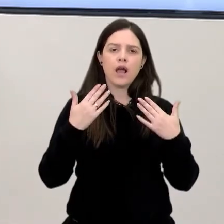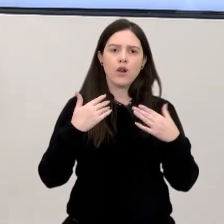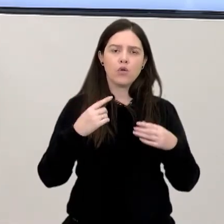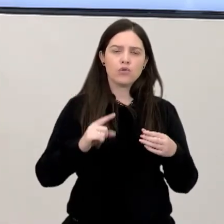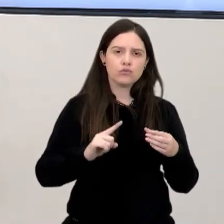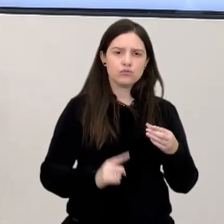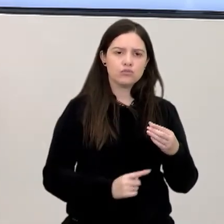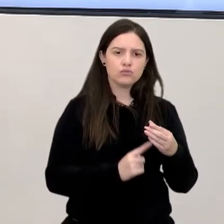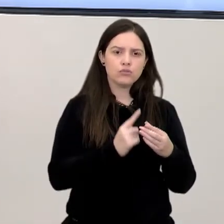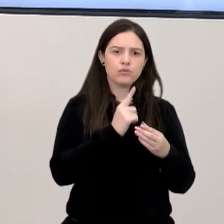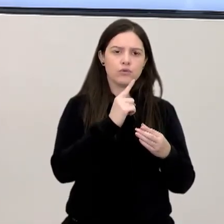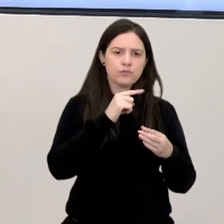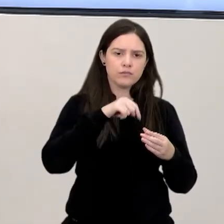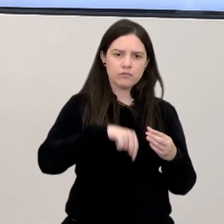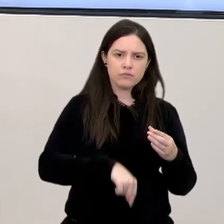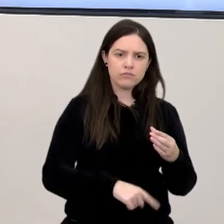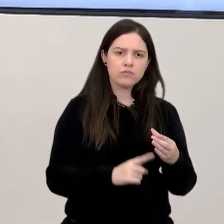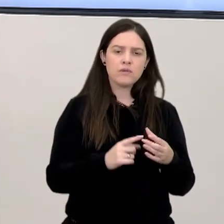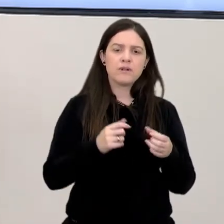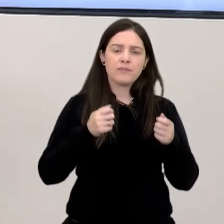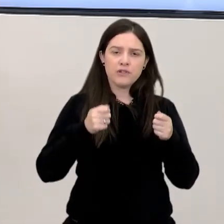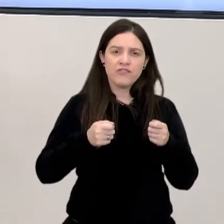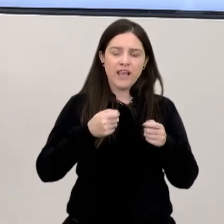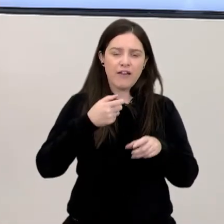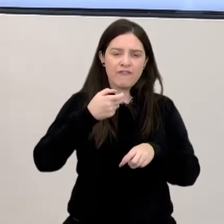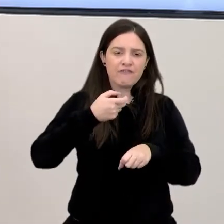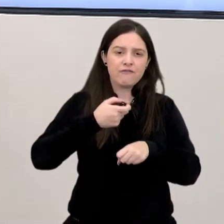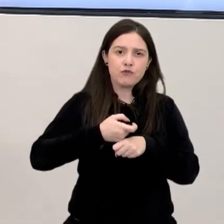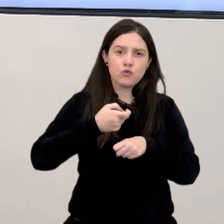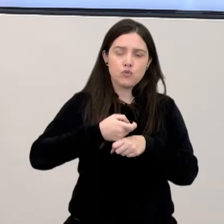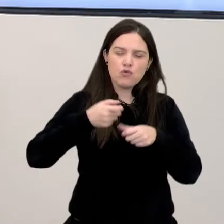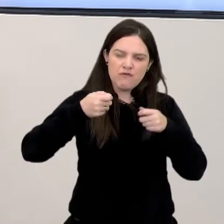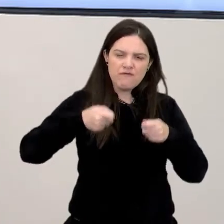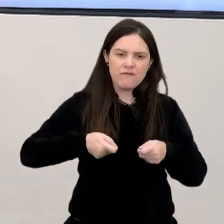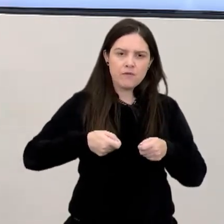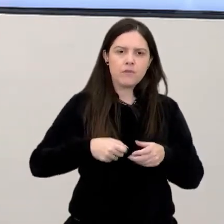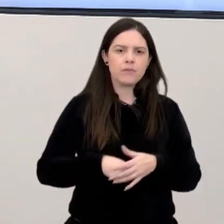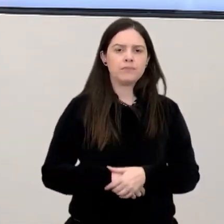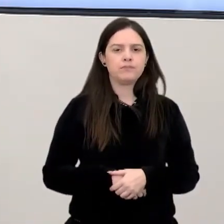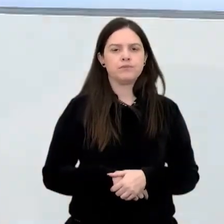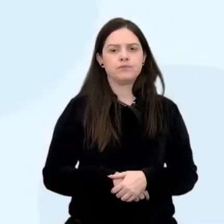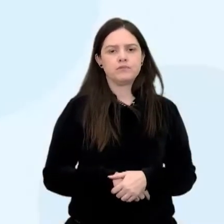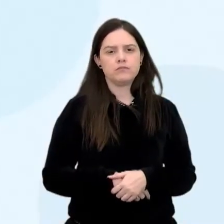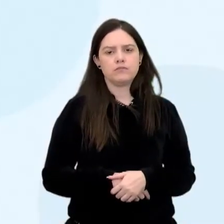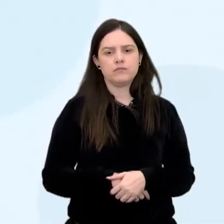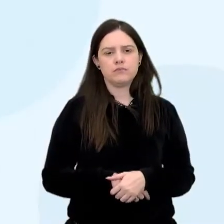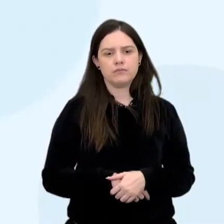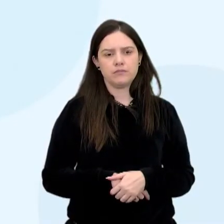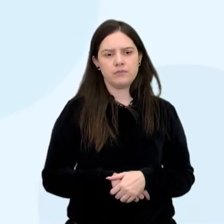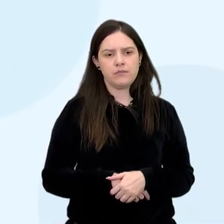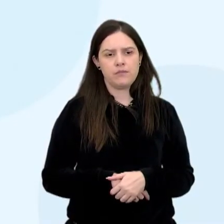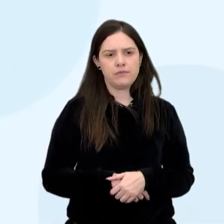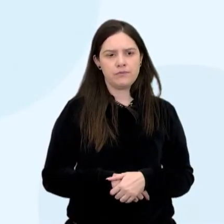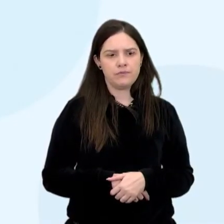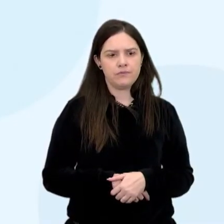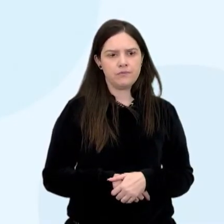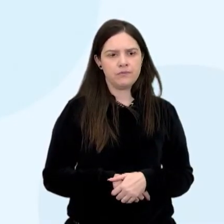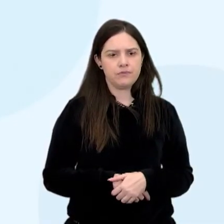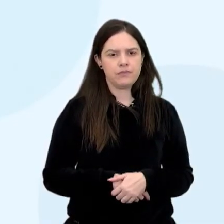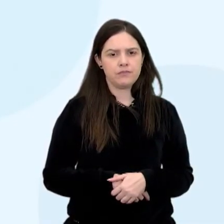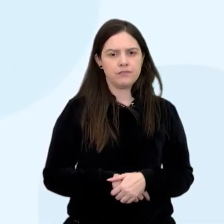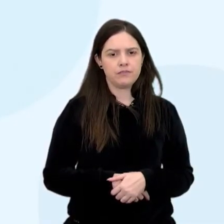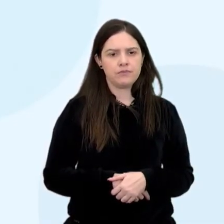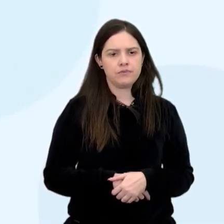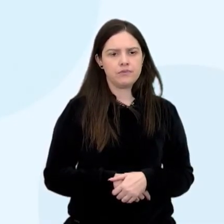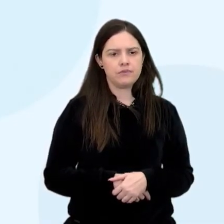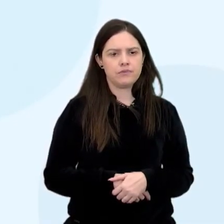por essa mangueira. Então, é só para ficar mais rígido, tá certo? Eu escrevi isso para vocês. Então, espero que vocês tenham entendido como ficou essa montagem